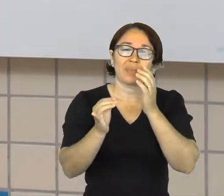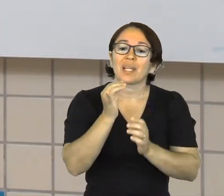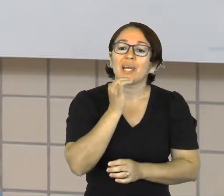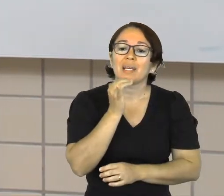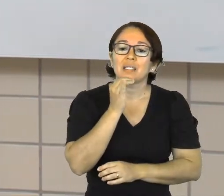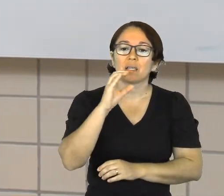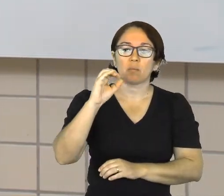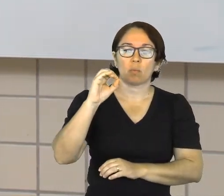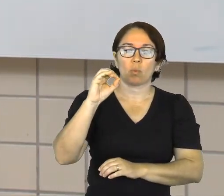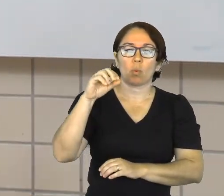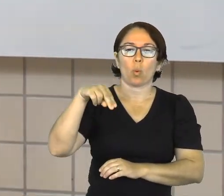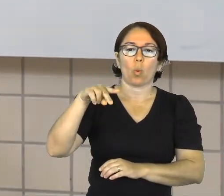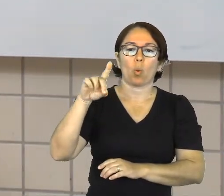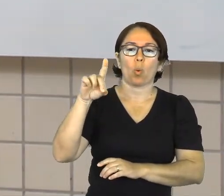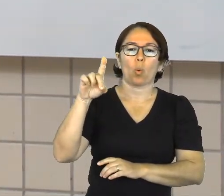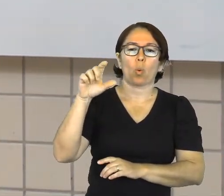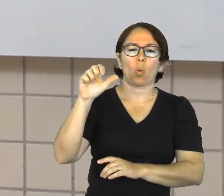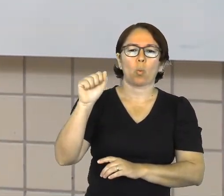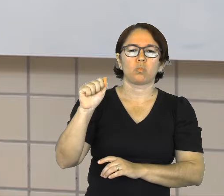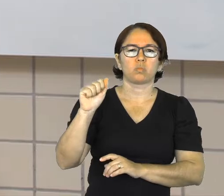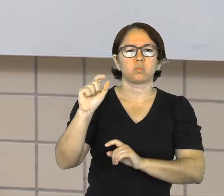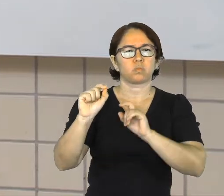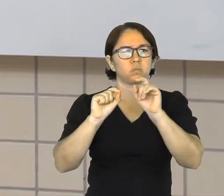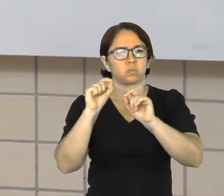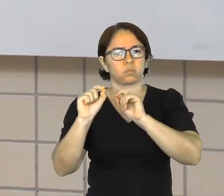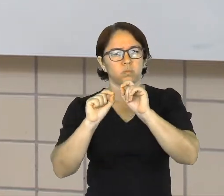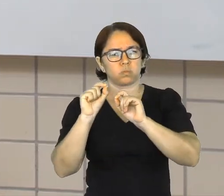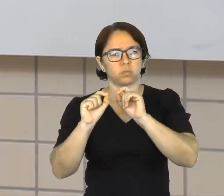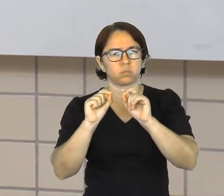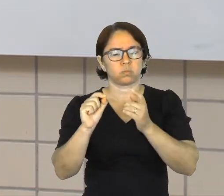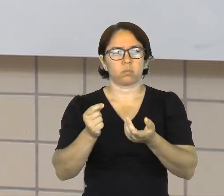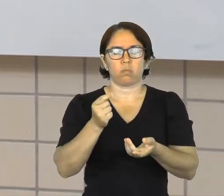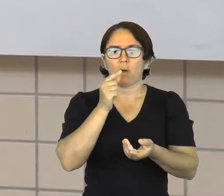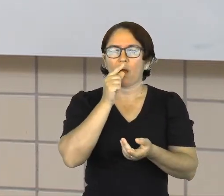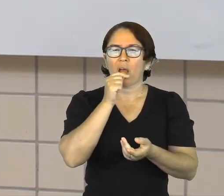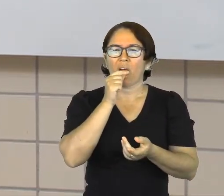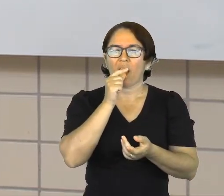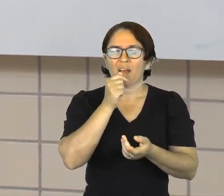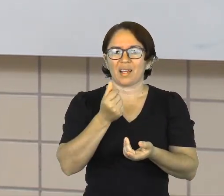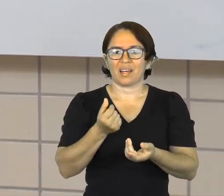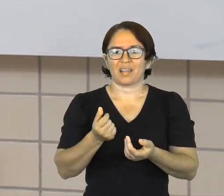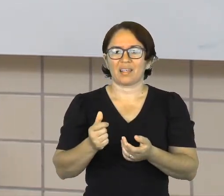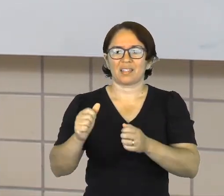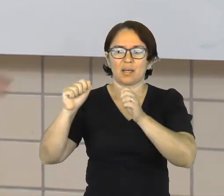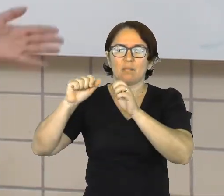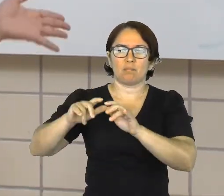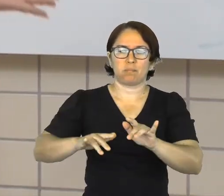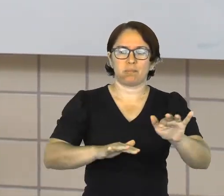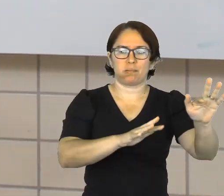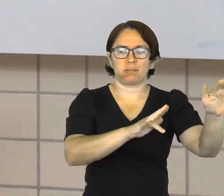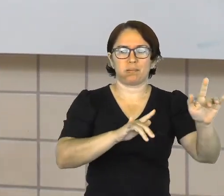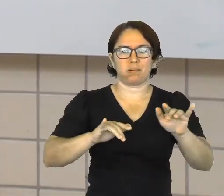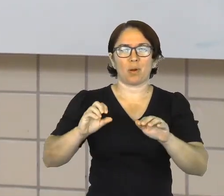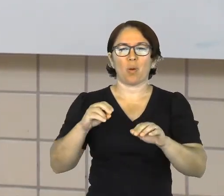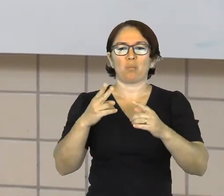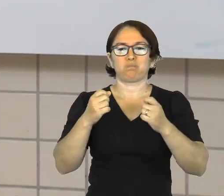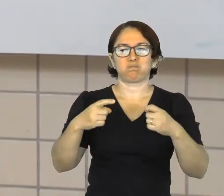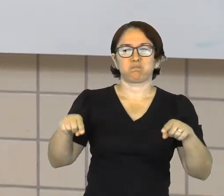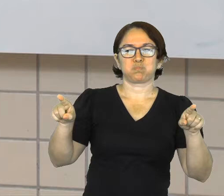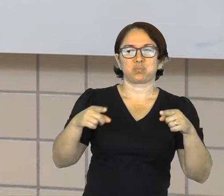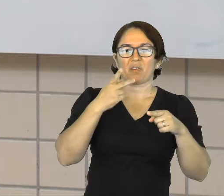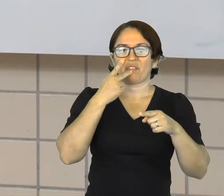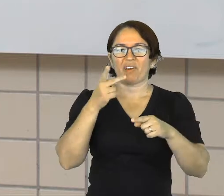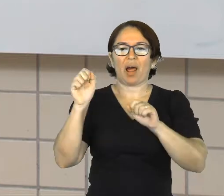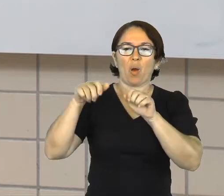existem, né? Será que é só aquela ondinha do mar? Ou então só aquela ondinha da música, né? Olha a onda, olha a onda. Lembram